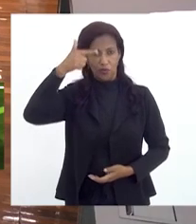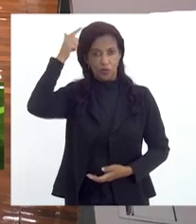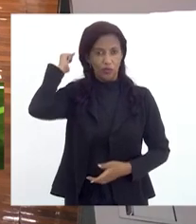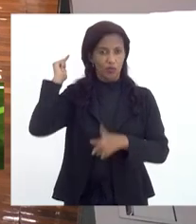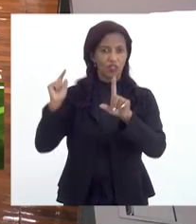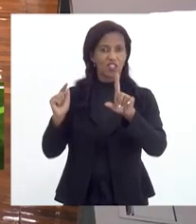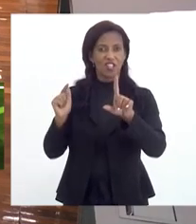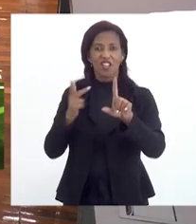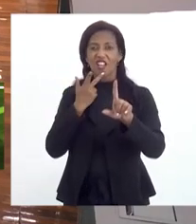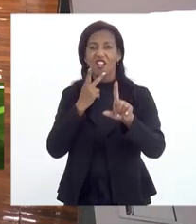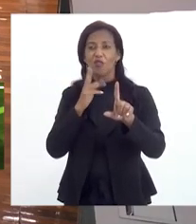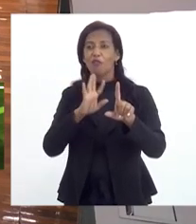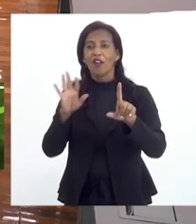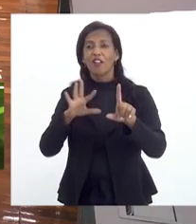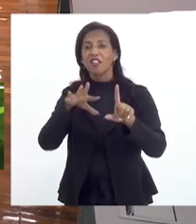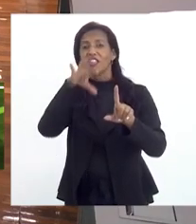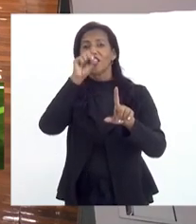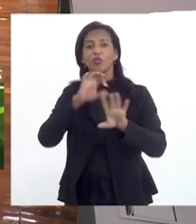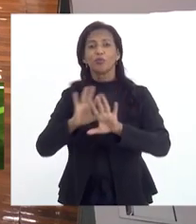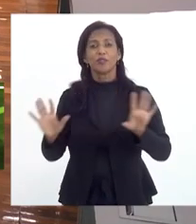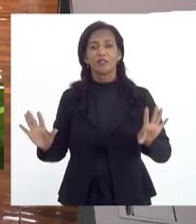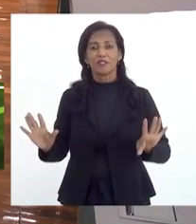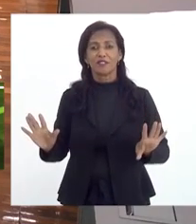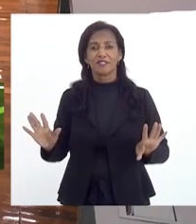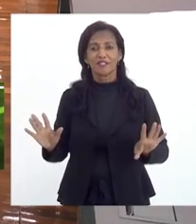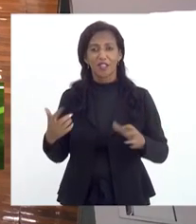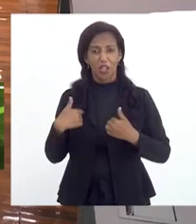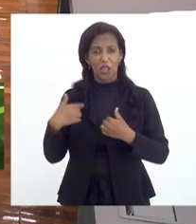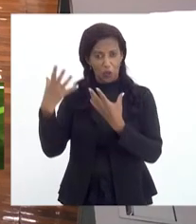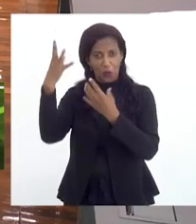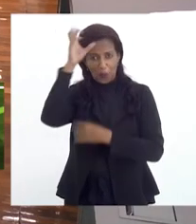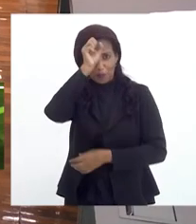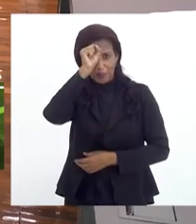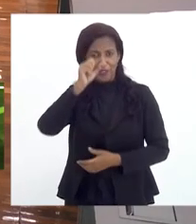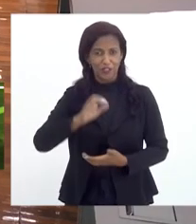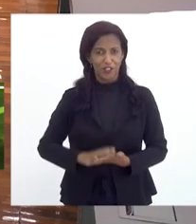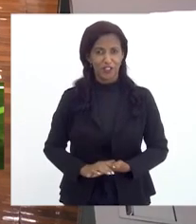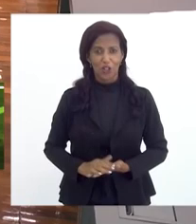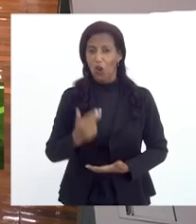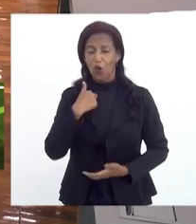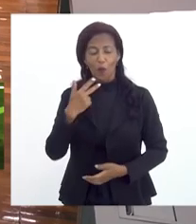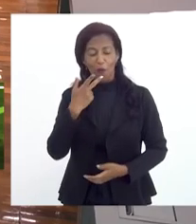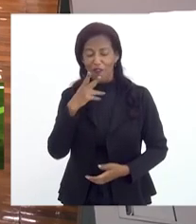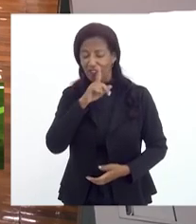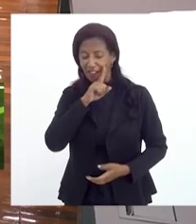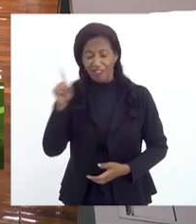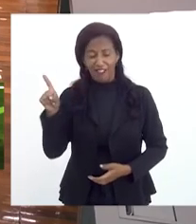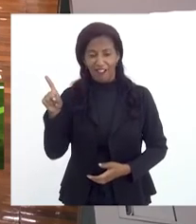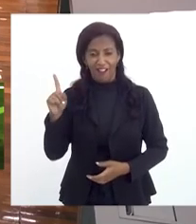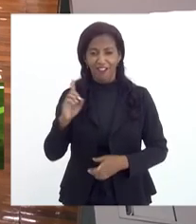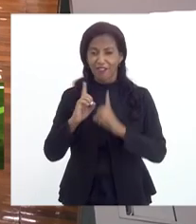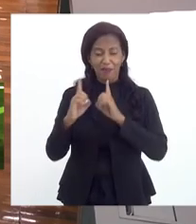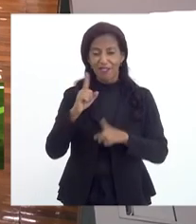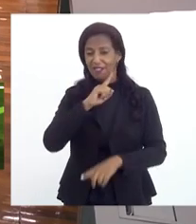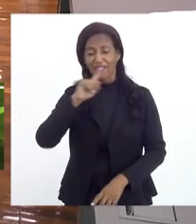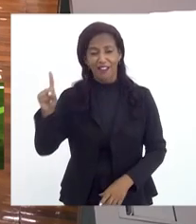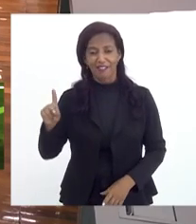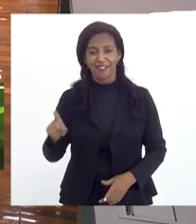Ele nem deixa Ninguém Nem respirar É Não deixa Nem falar Ninguém Deixa debater Não é isso